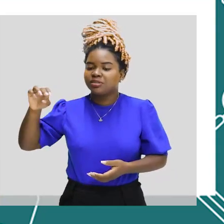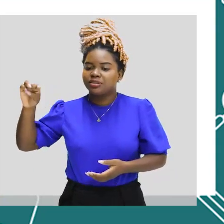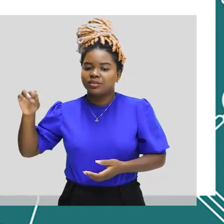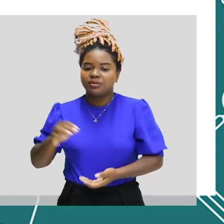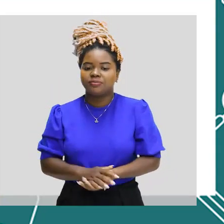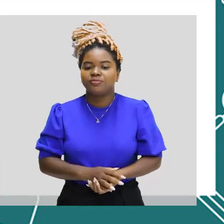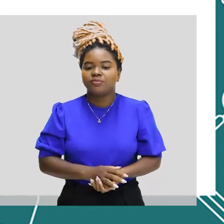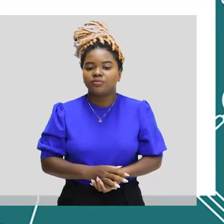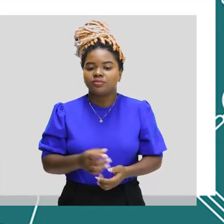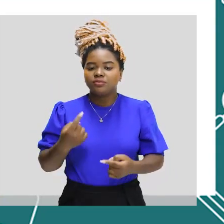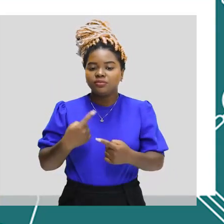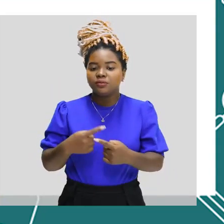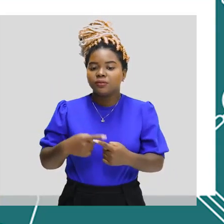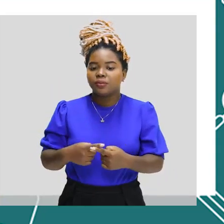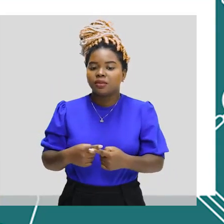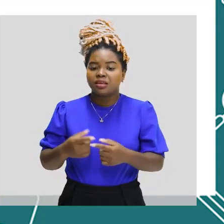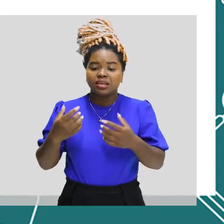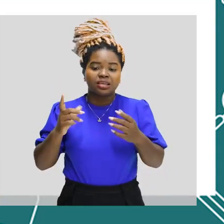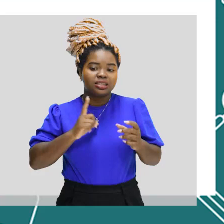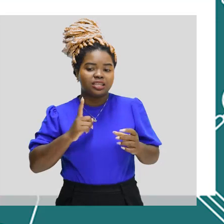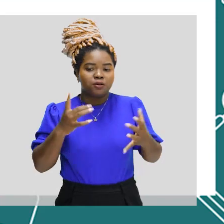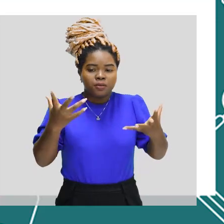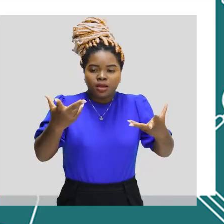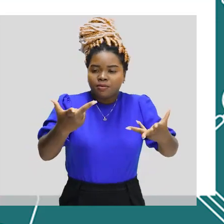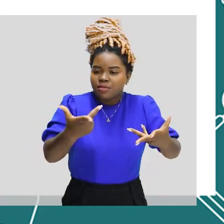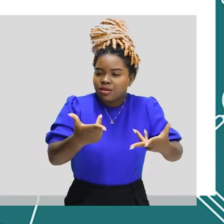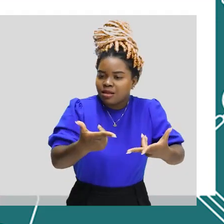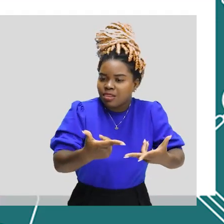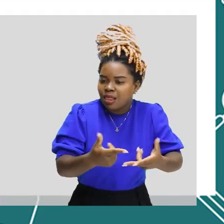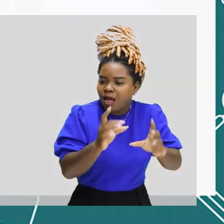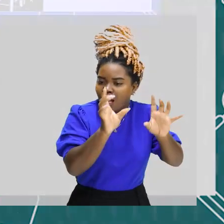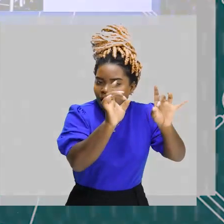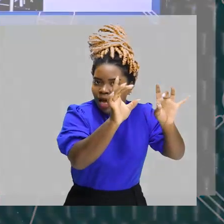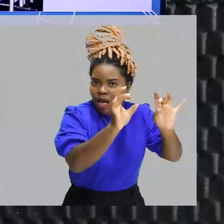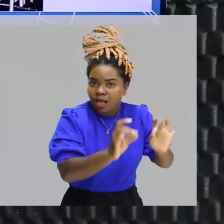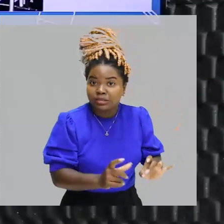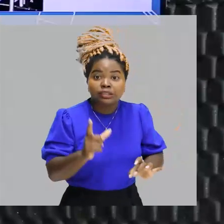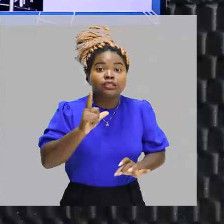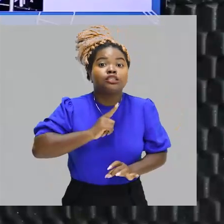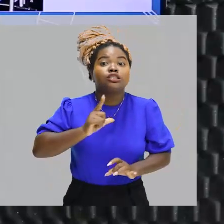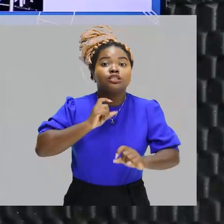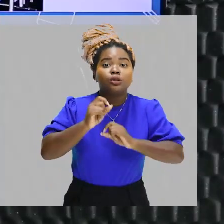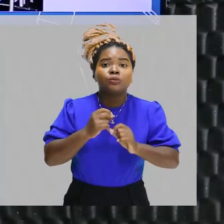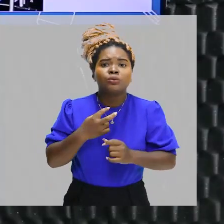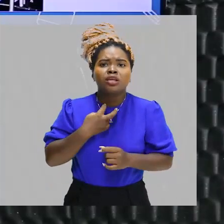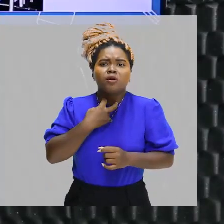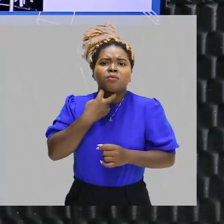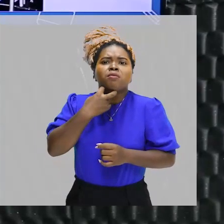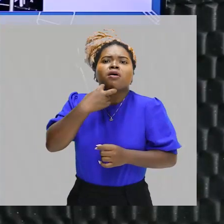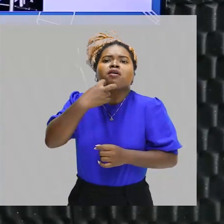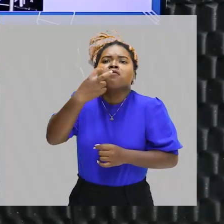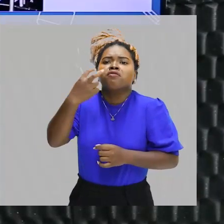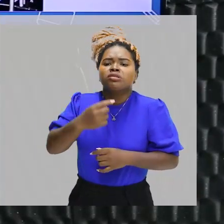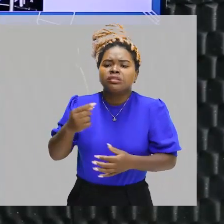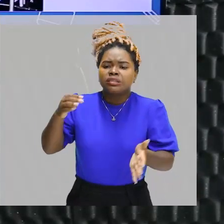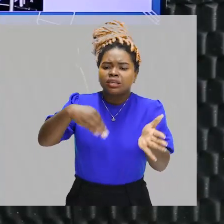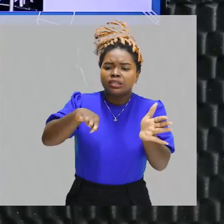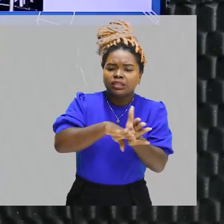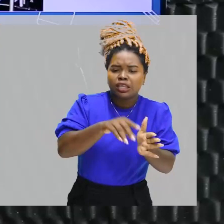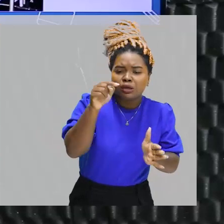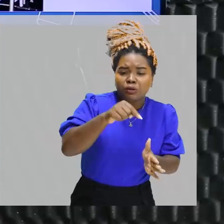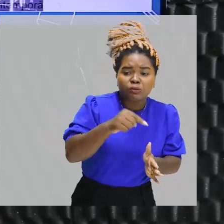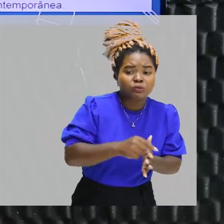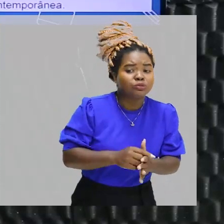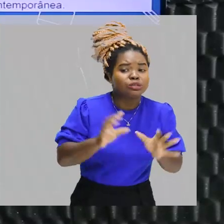aqui porque ele nasceu com uma habilidade ímpar, né? Ele tinha uma capacidade vocal que até hoje ninguém ainda apresentou,